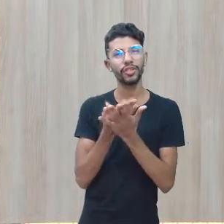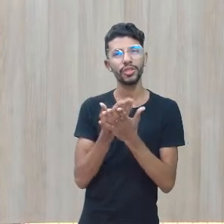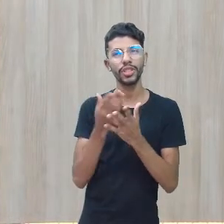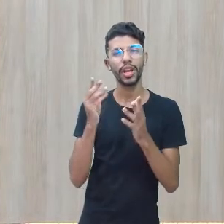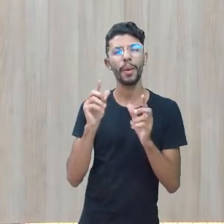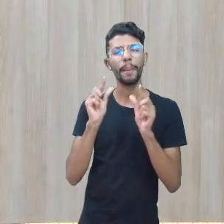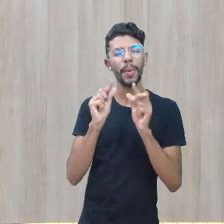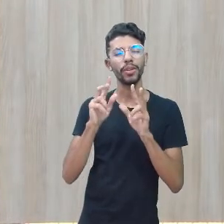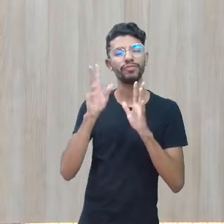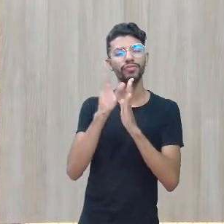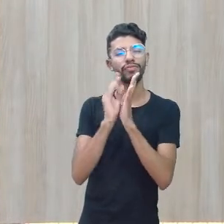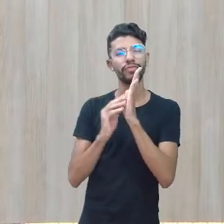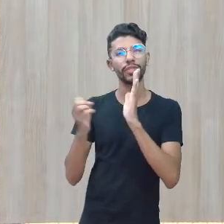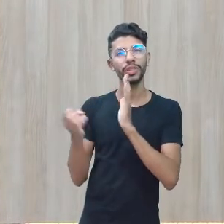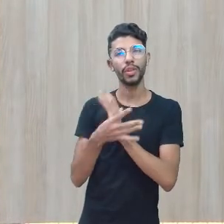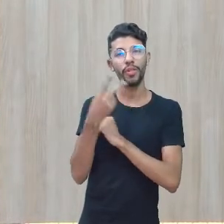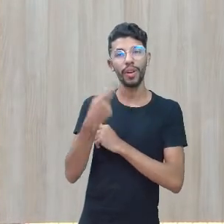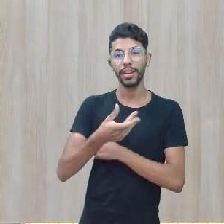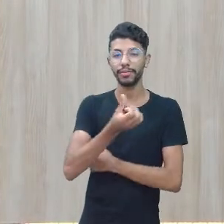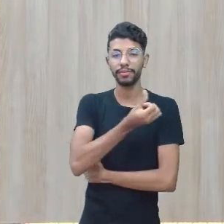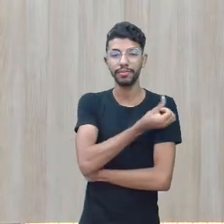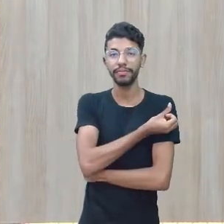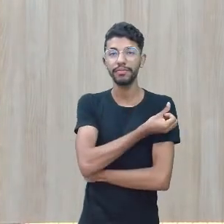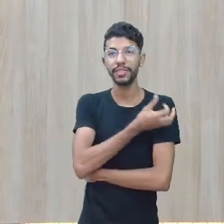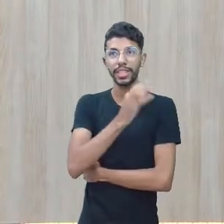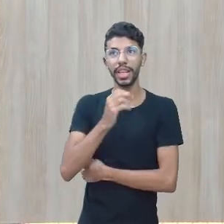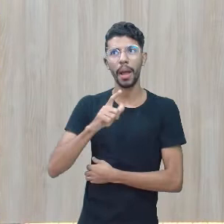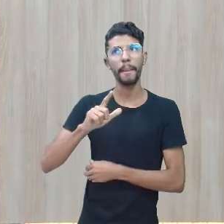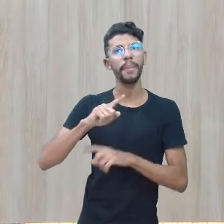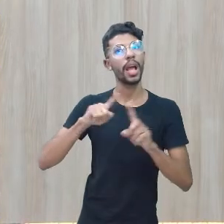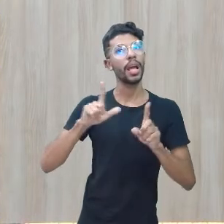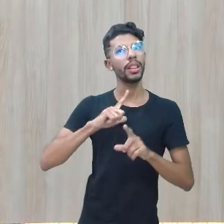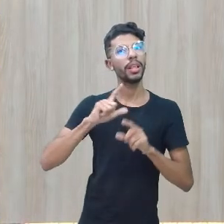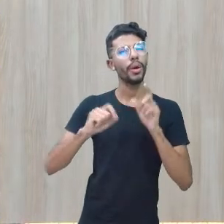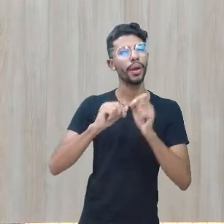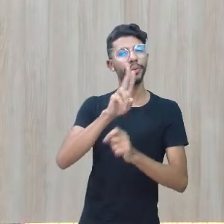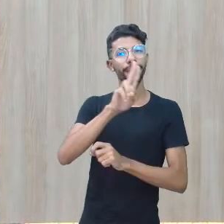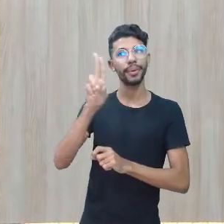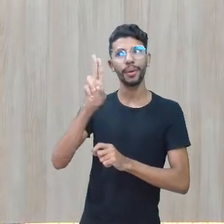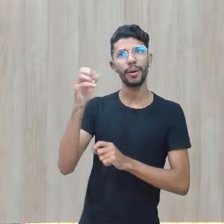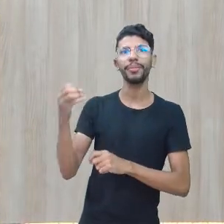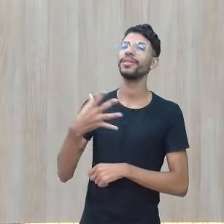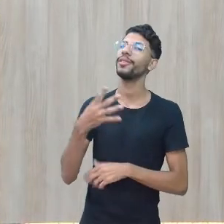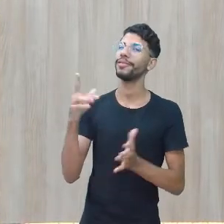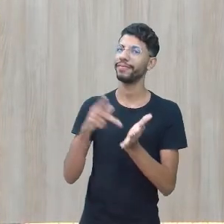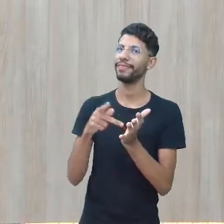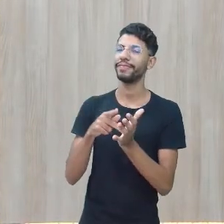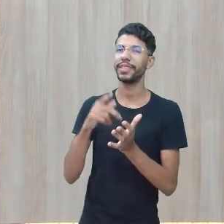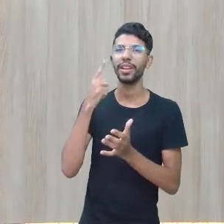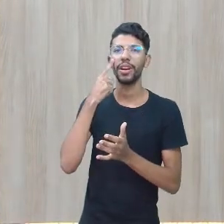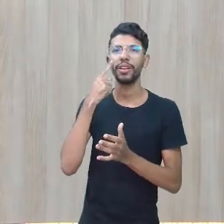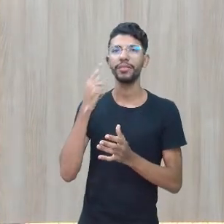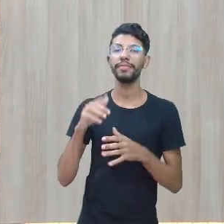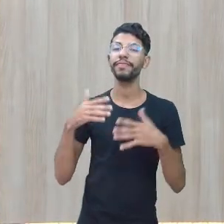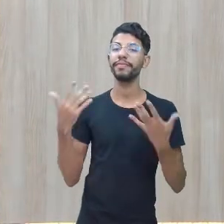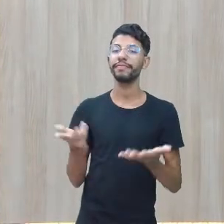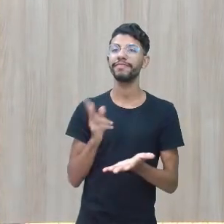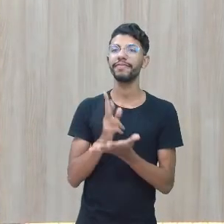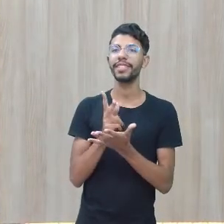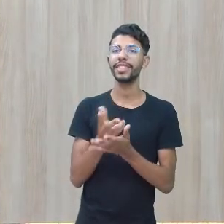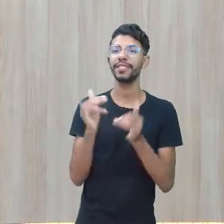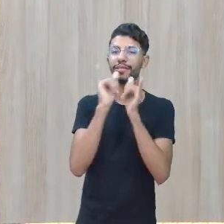novo aqui no sexto ano, né? Na verdade, com um nome novo, mas a gente já está acostumado a fazer ele, tá? Como sempre, eu dou os